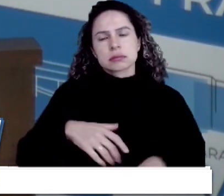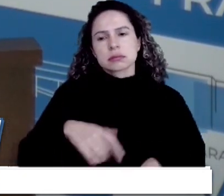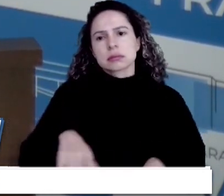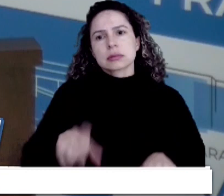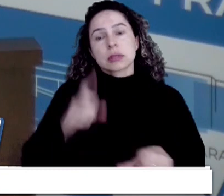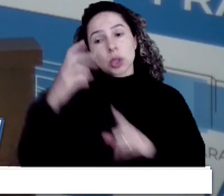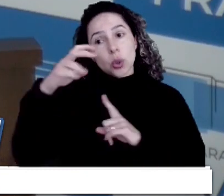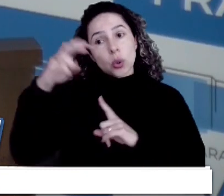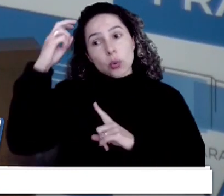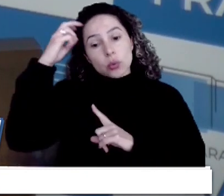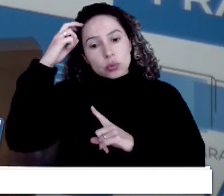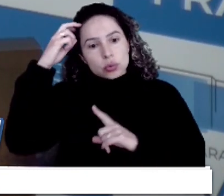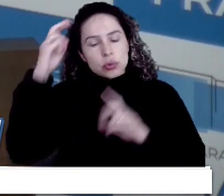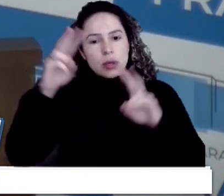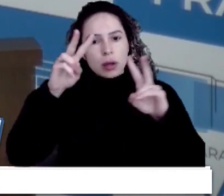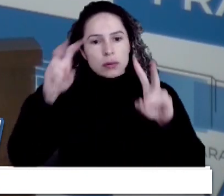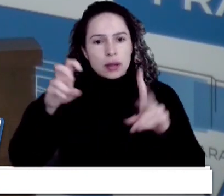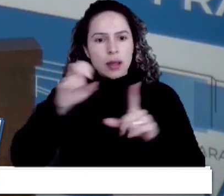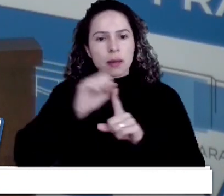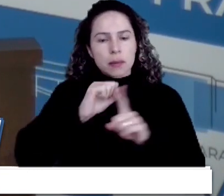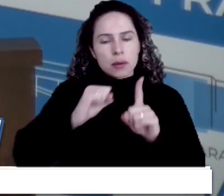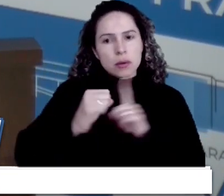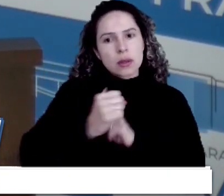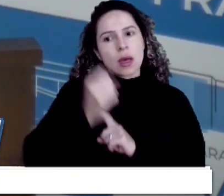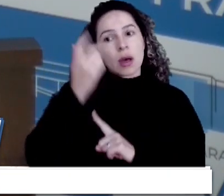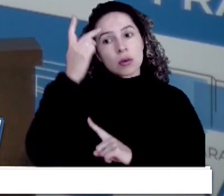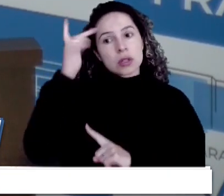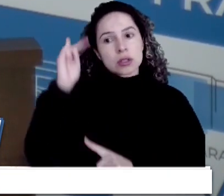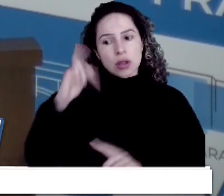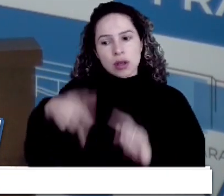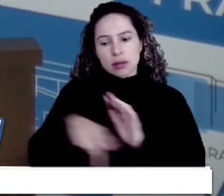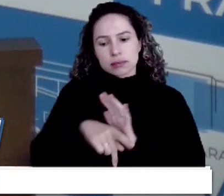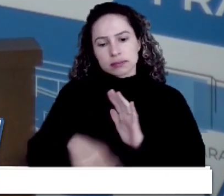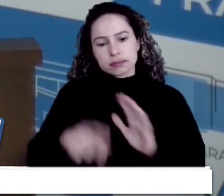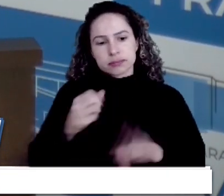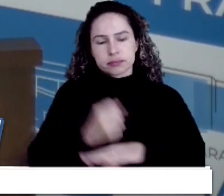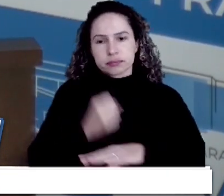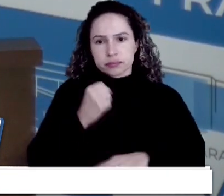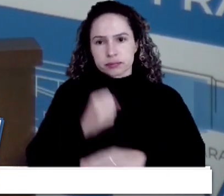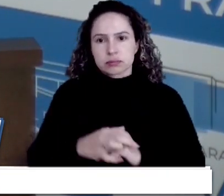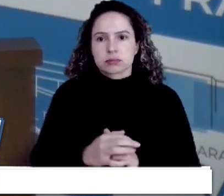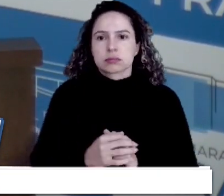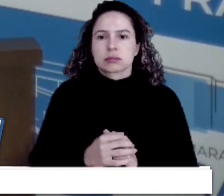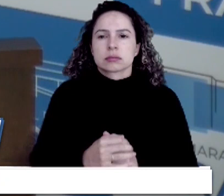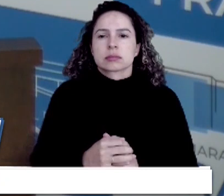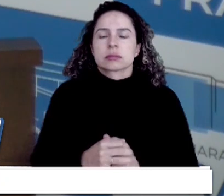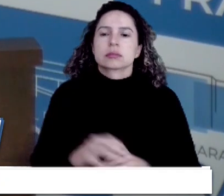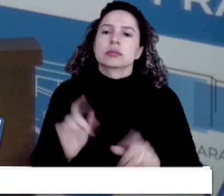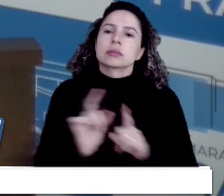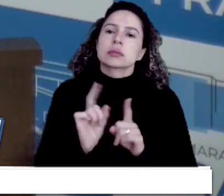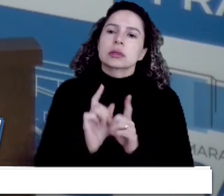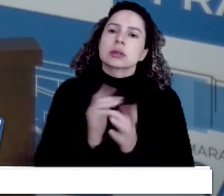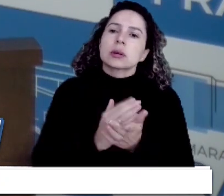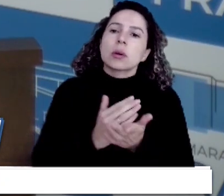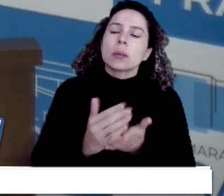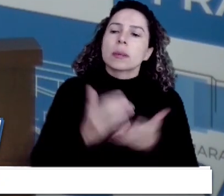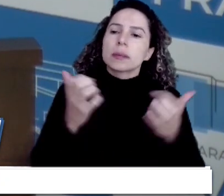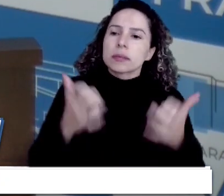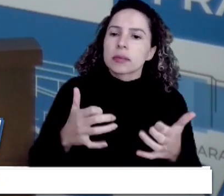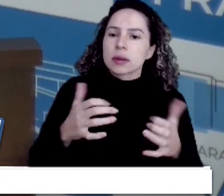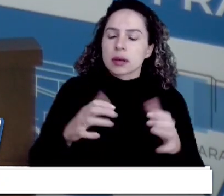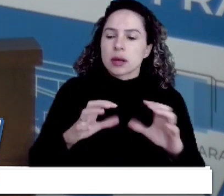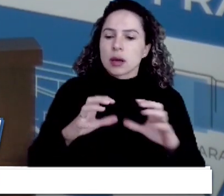cultural, social e histórica aqui para a nossa cidade. Aqui o início diz que a Organização das